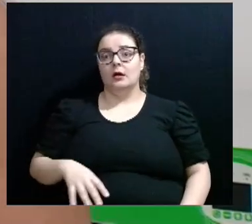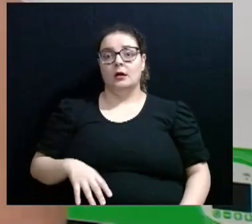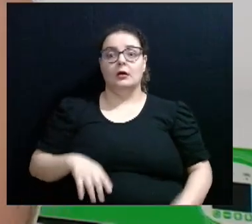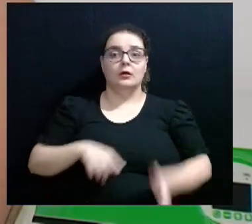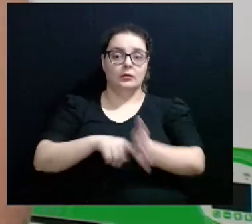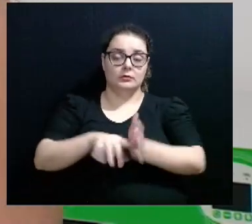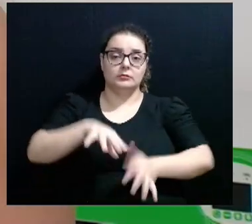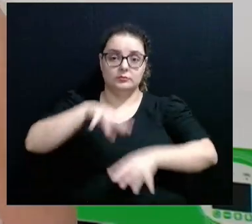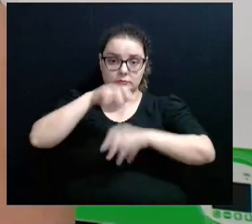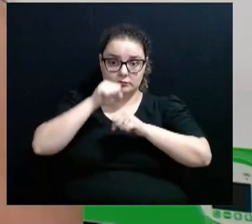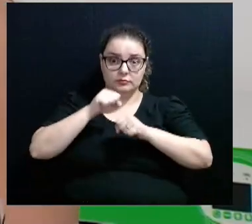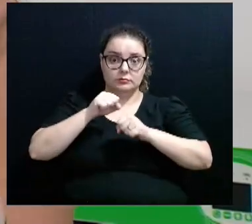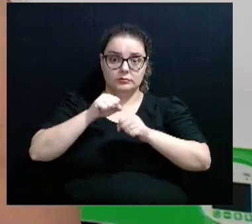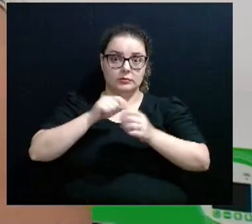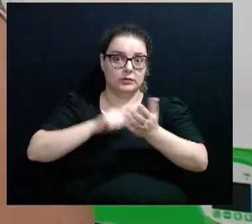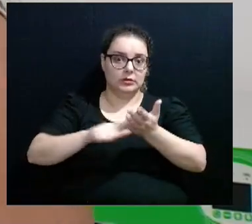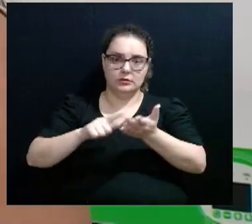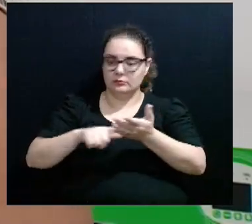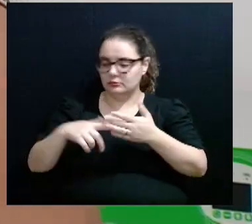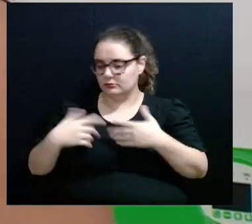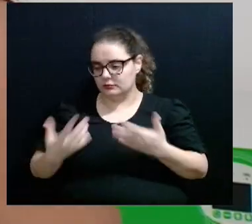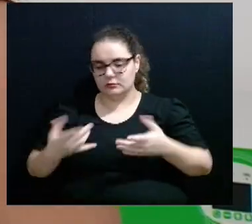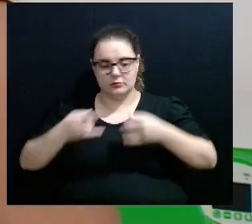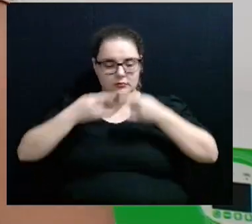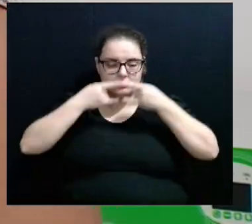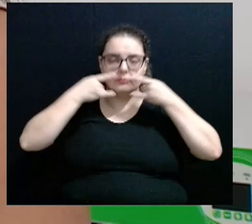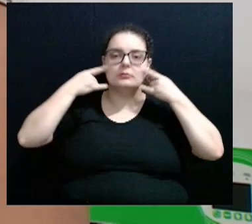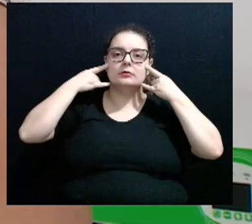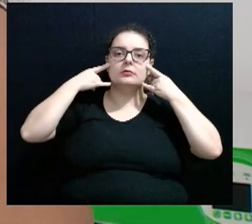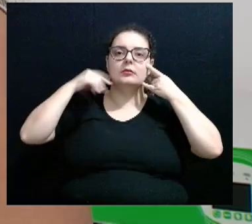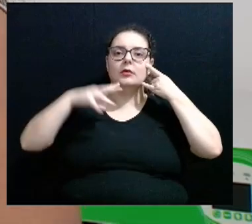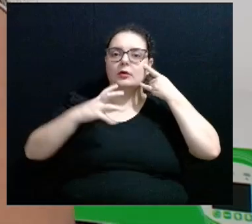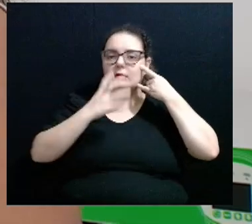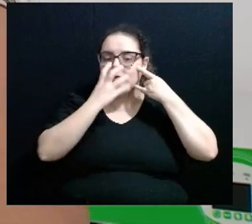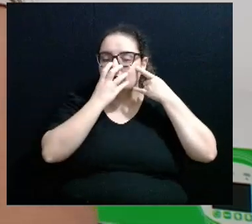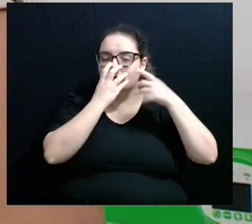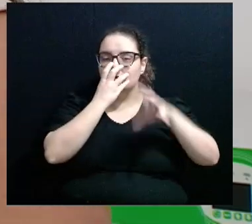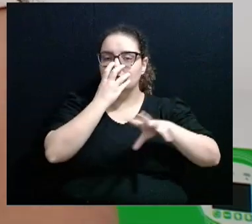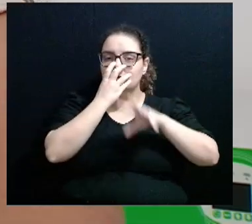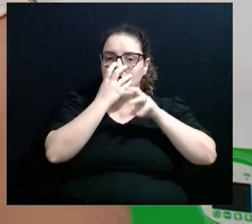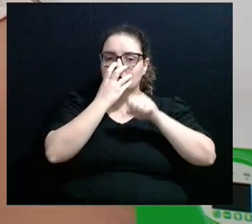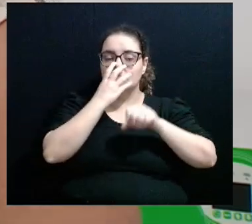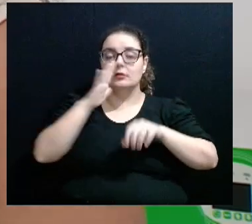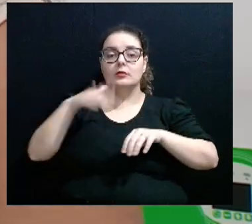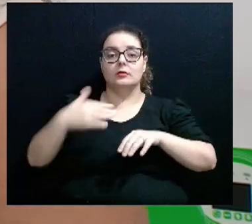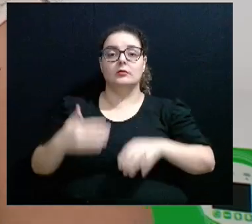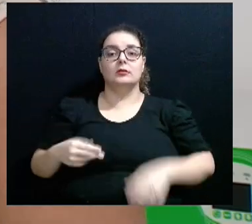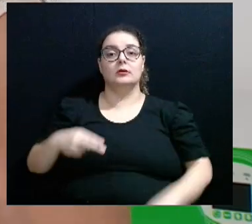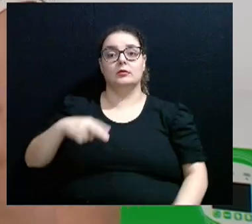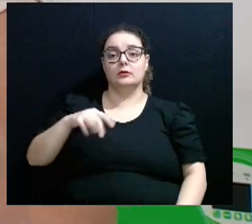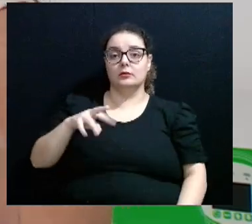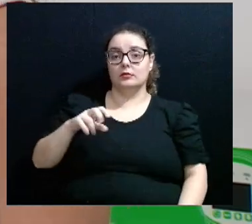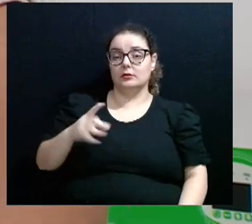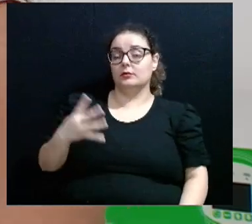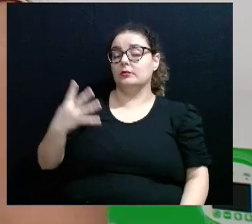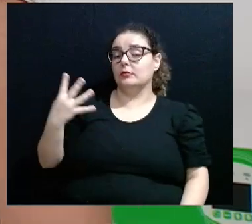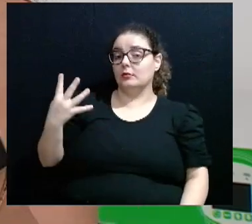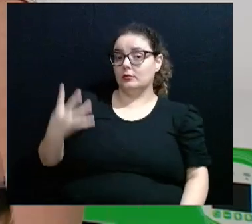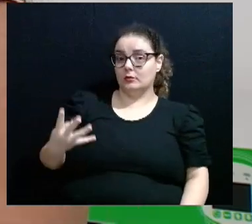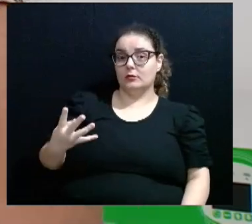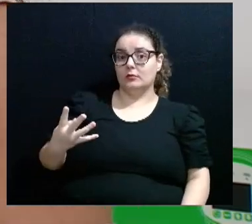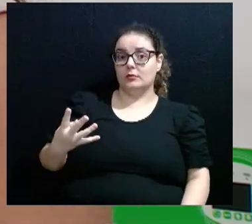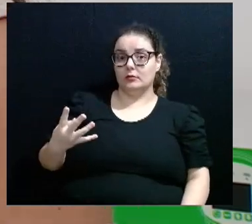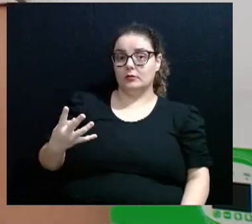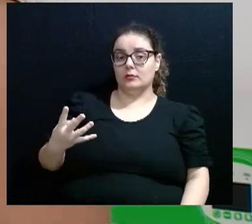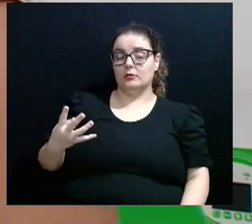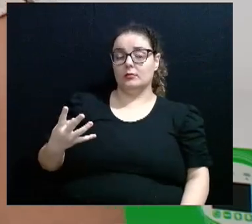filtrado, seja com uma máscara ou com um respirador motorizado. Quando chega no nível de biossegurança 4, o operador ele